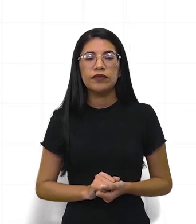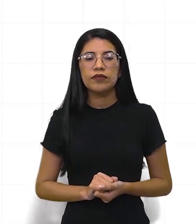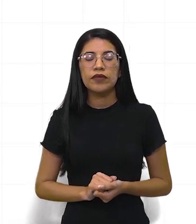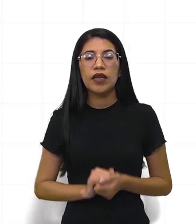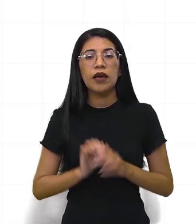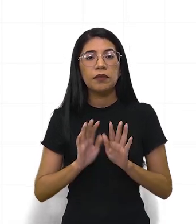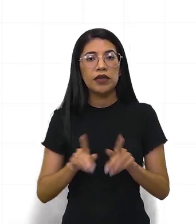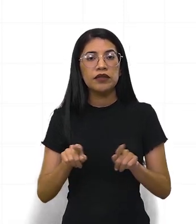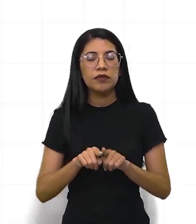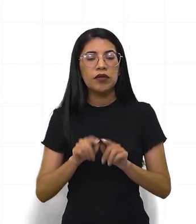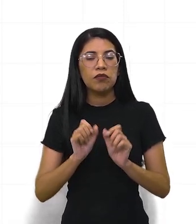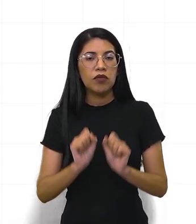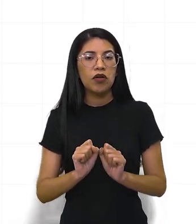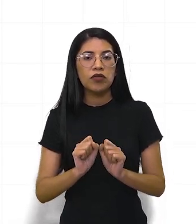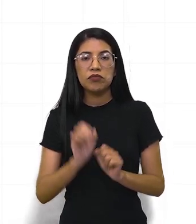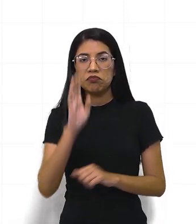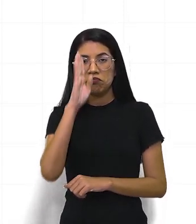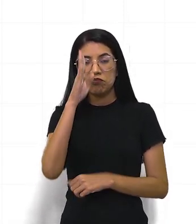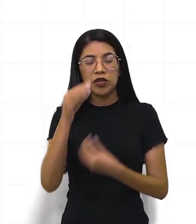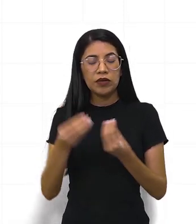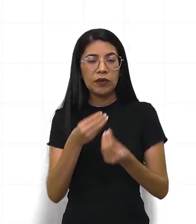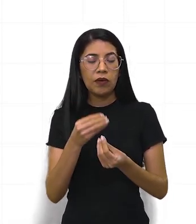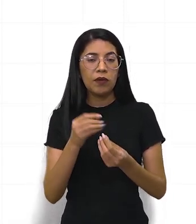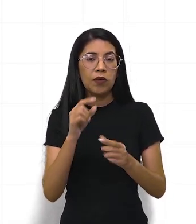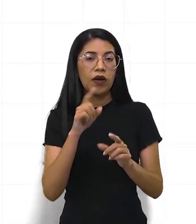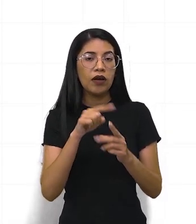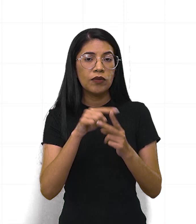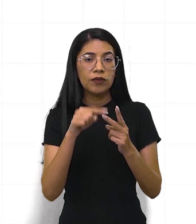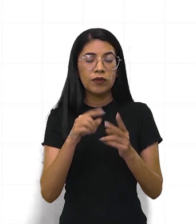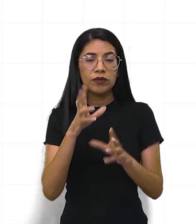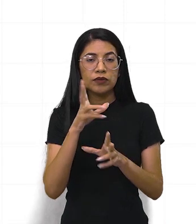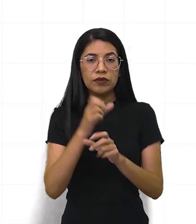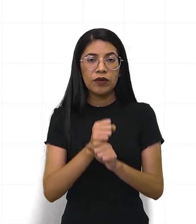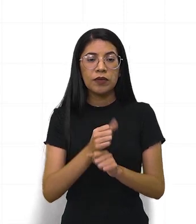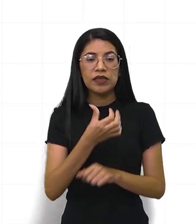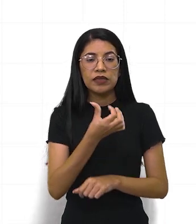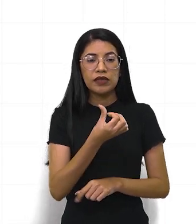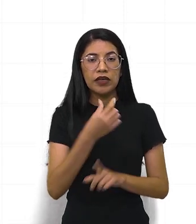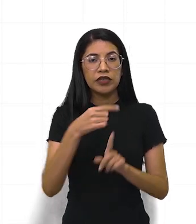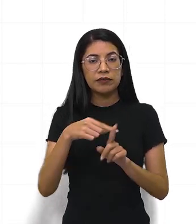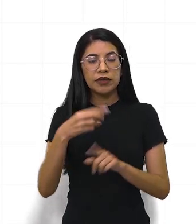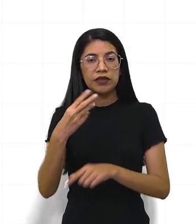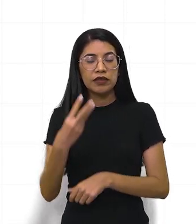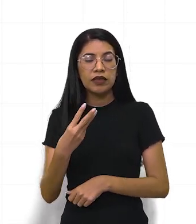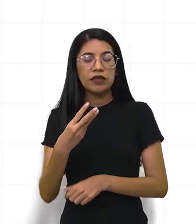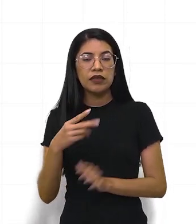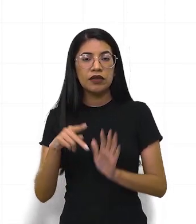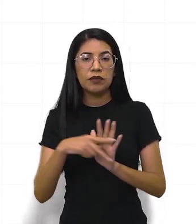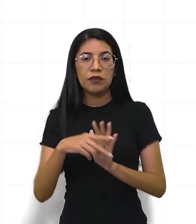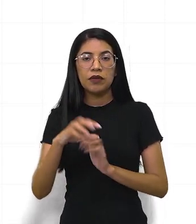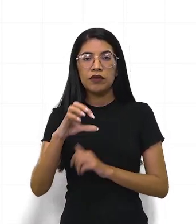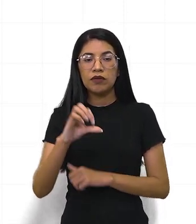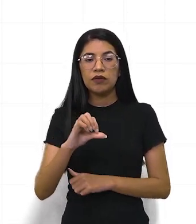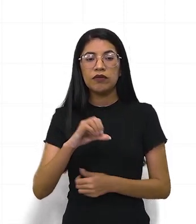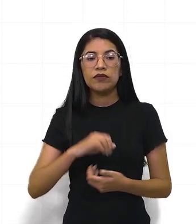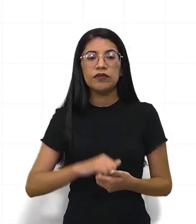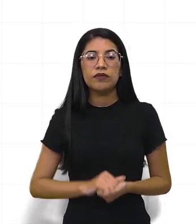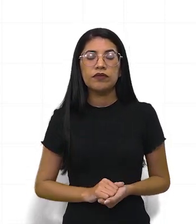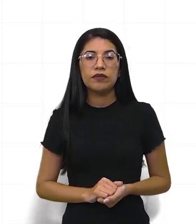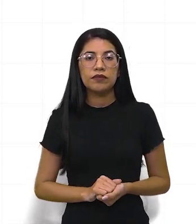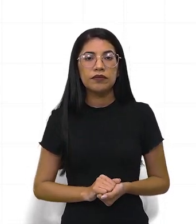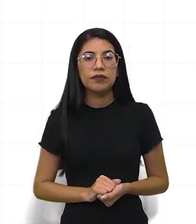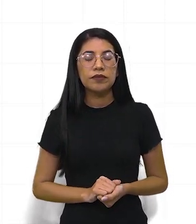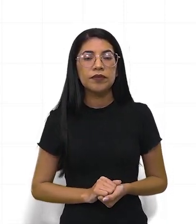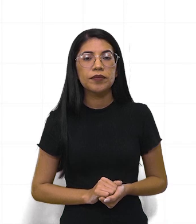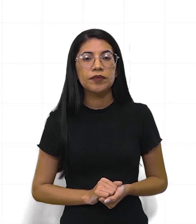isso direto, somando os algarismos. 6 mais 3 é 9. E 9 é divisível por 9. Olha o nosso